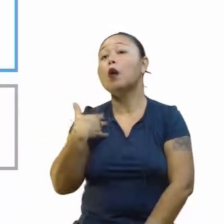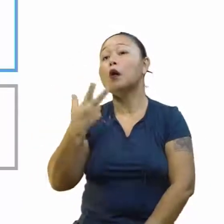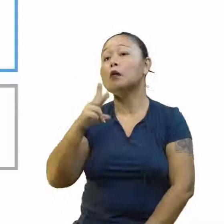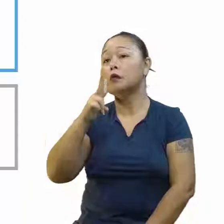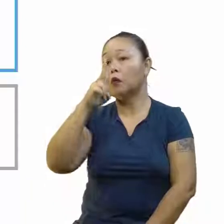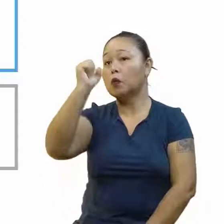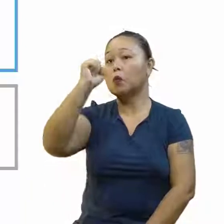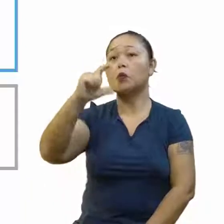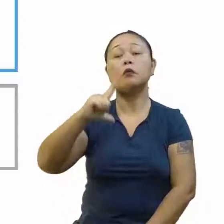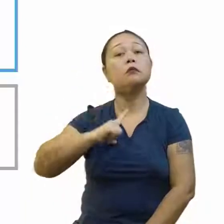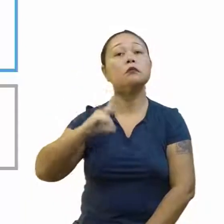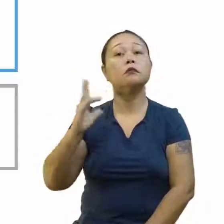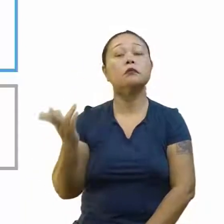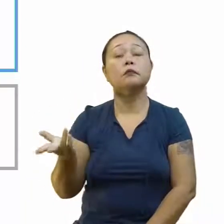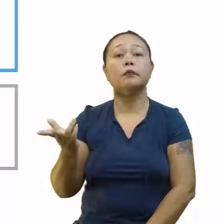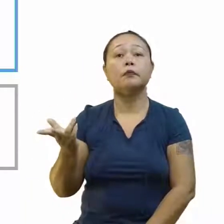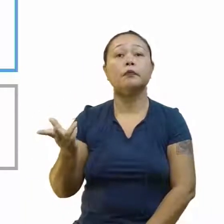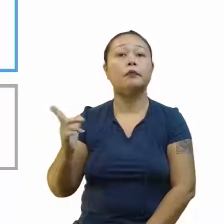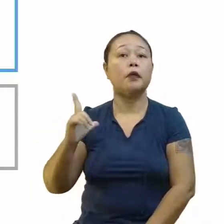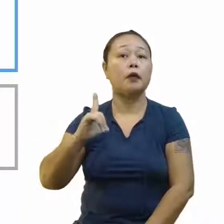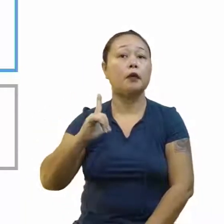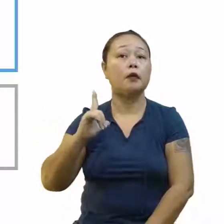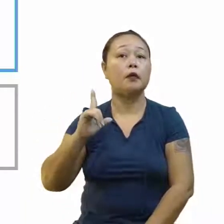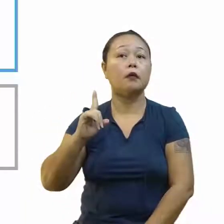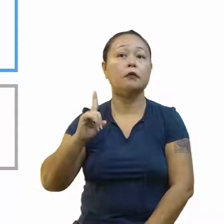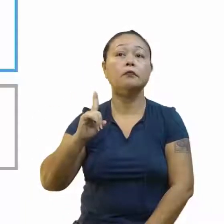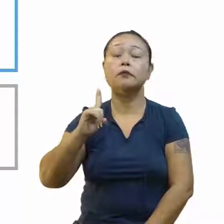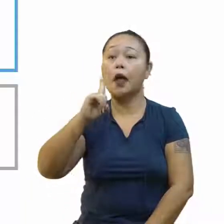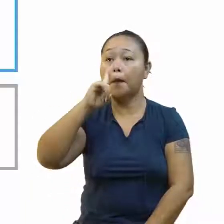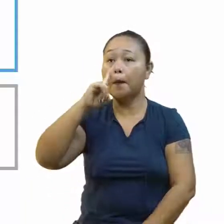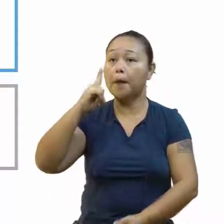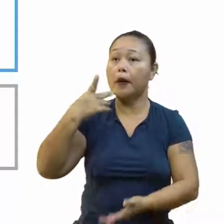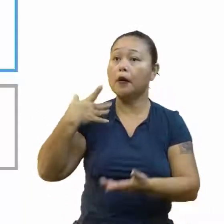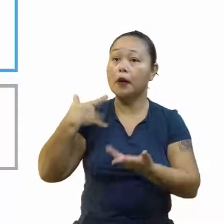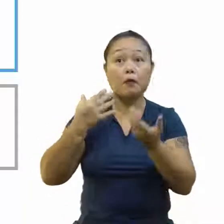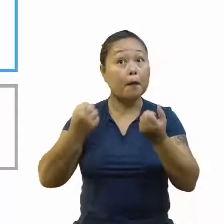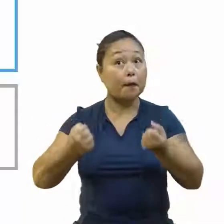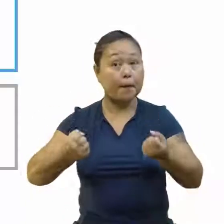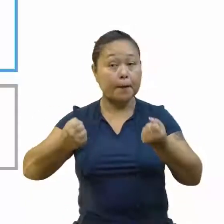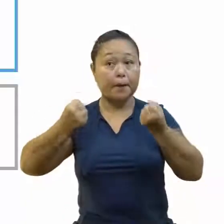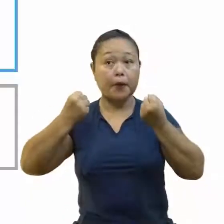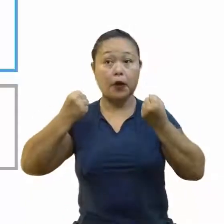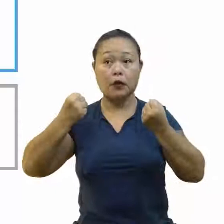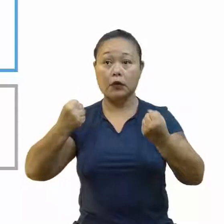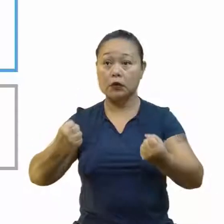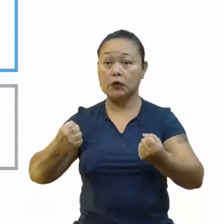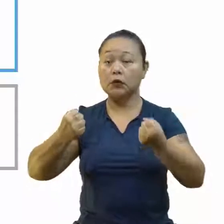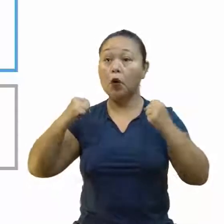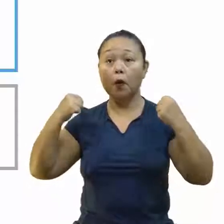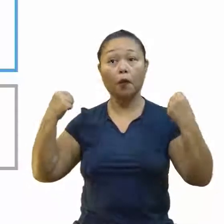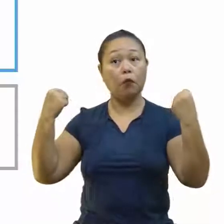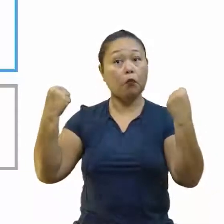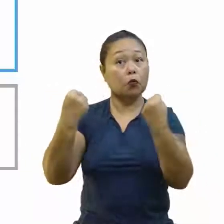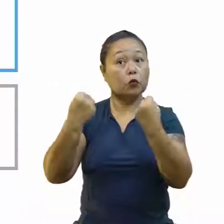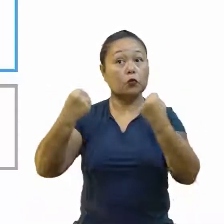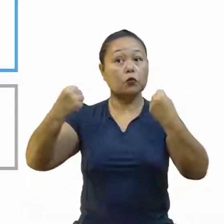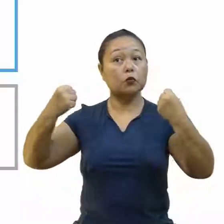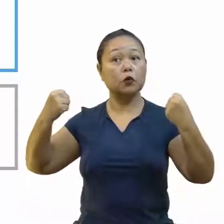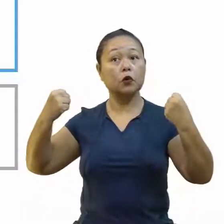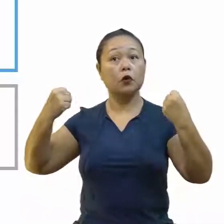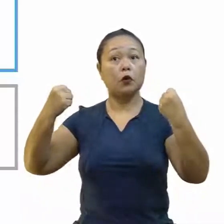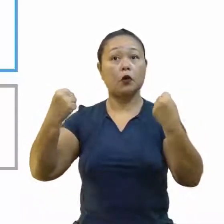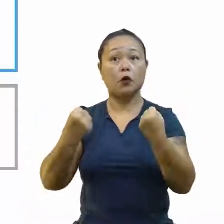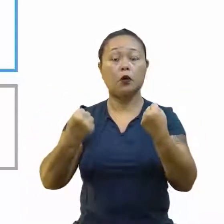posso realizar, nós temos aí o levantamento de peso e a musculação, é um exemplo de exercícios